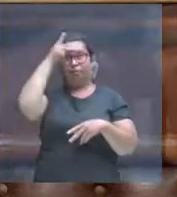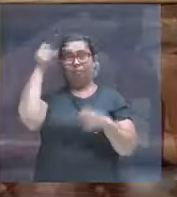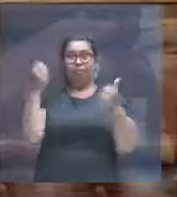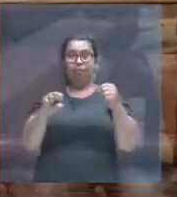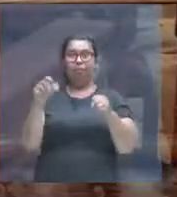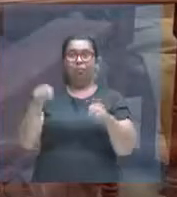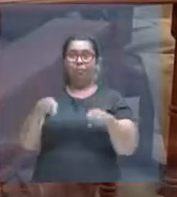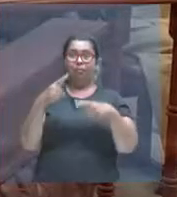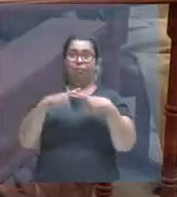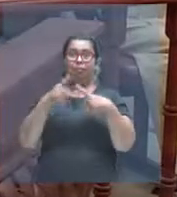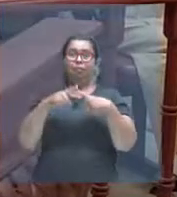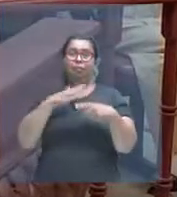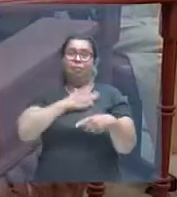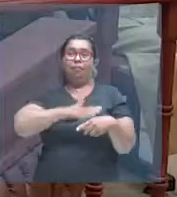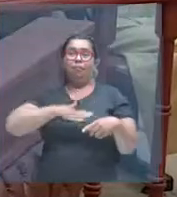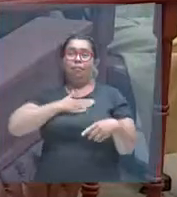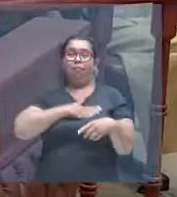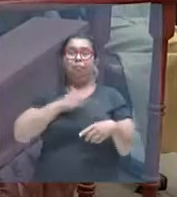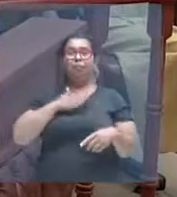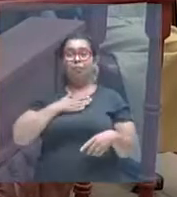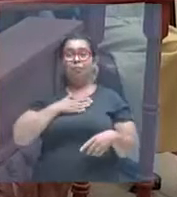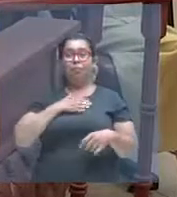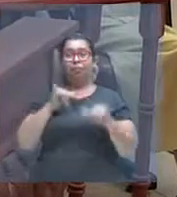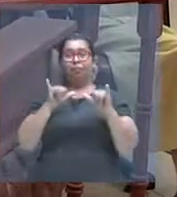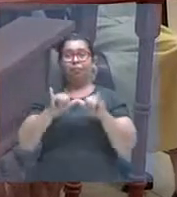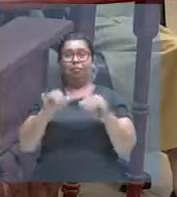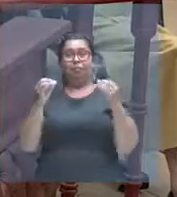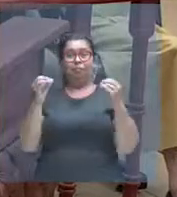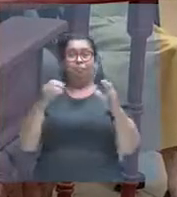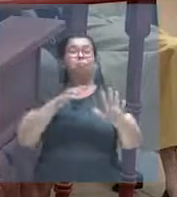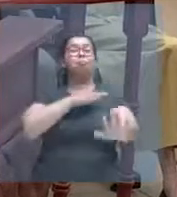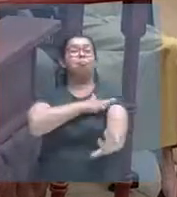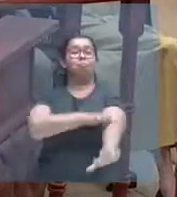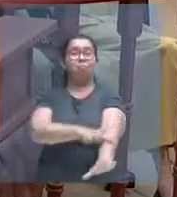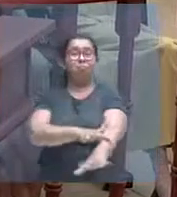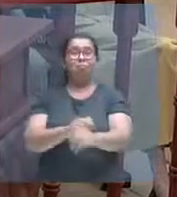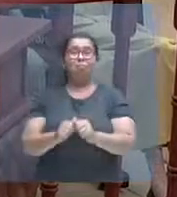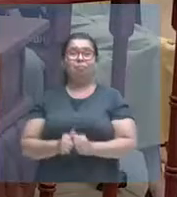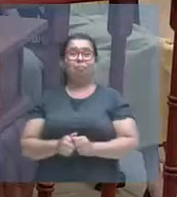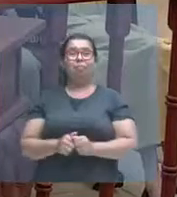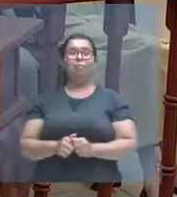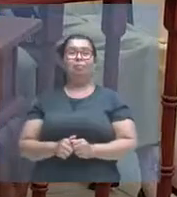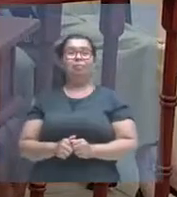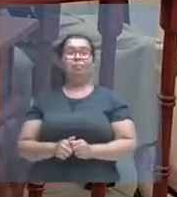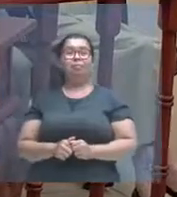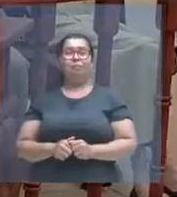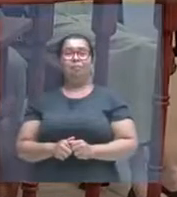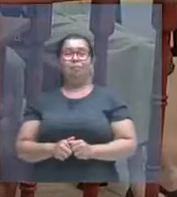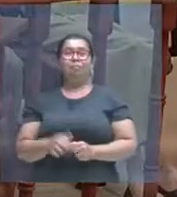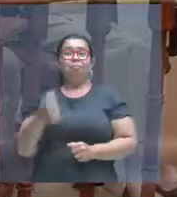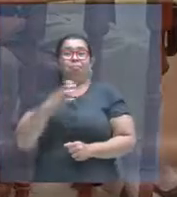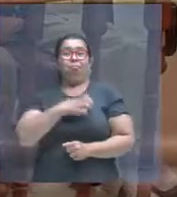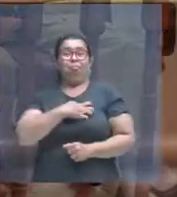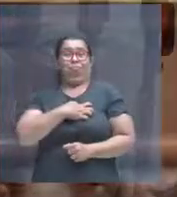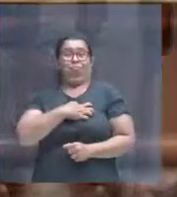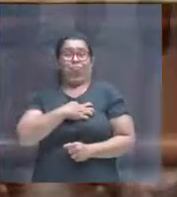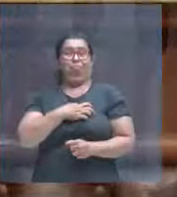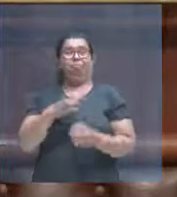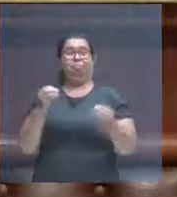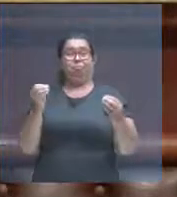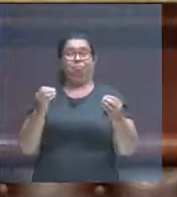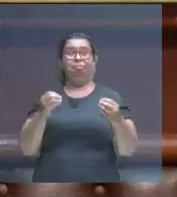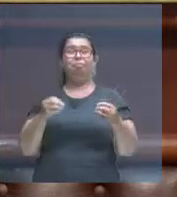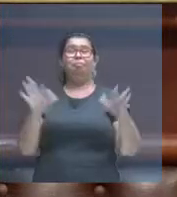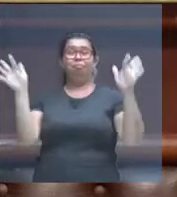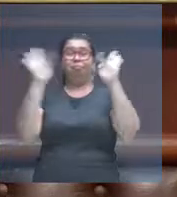mim. Então, eu fico muito honrado com isso aí. Me sinto muito à vontade para dizer